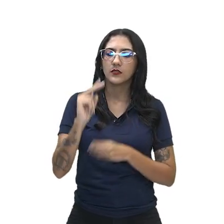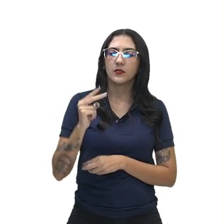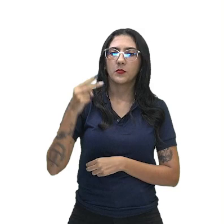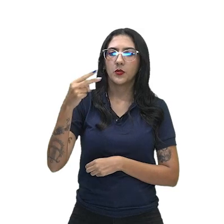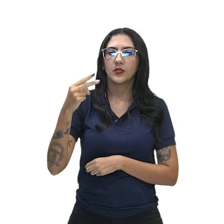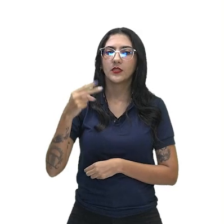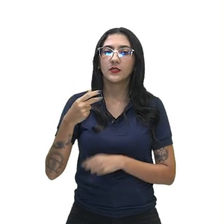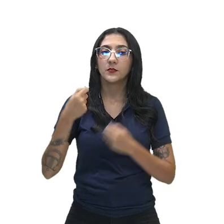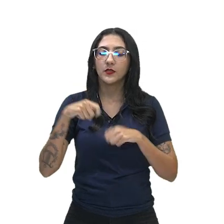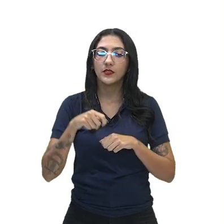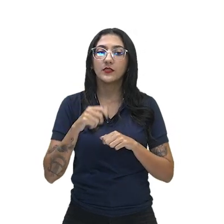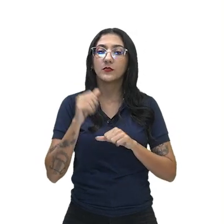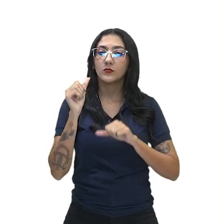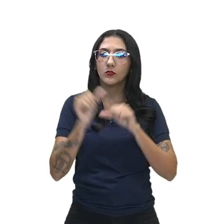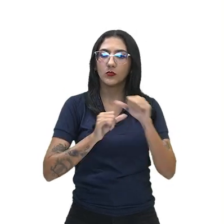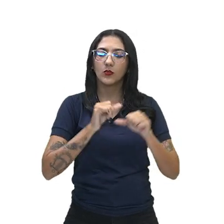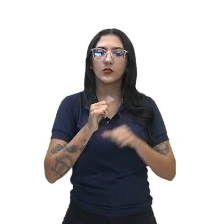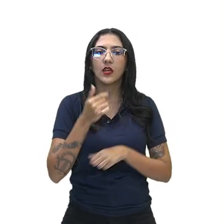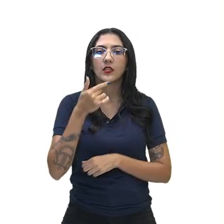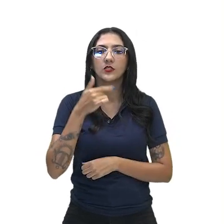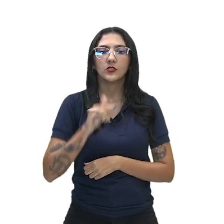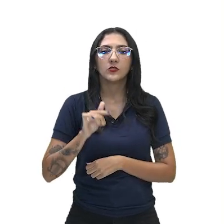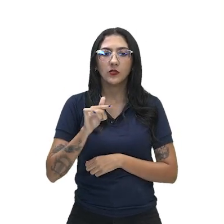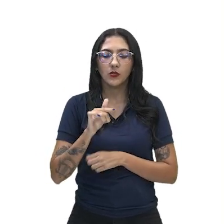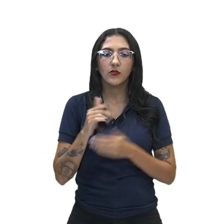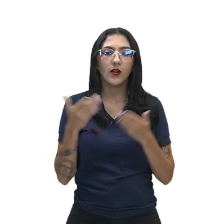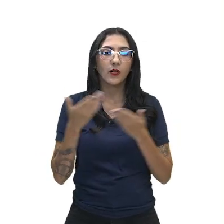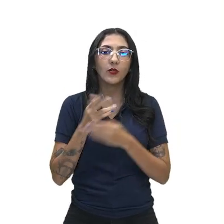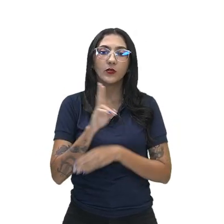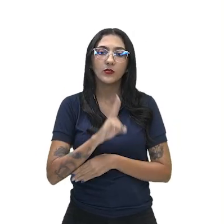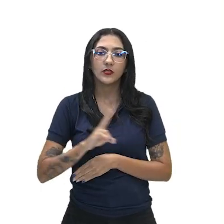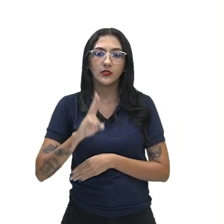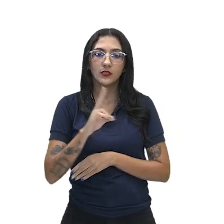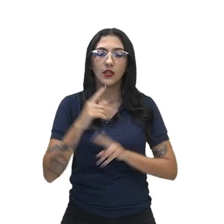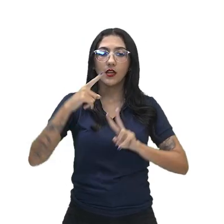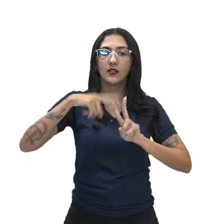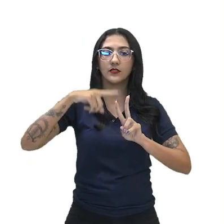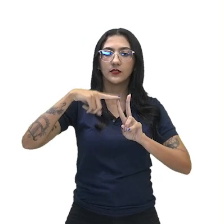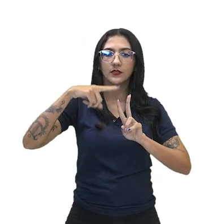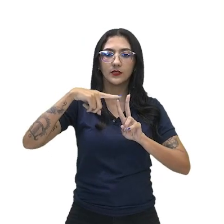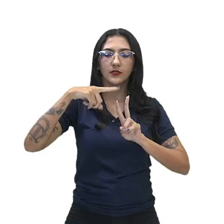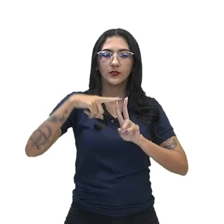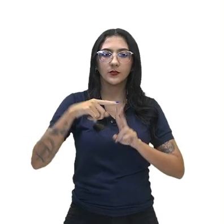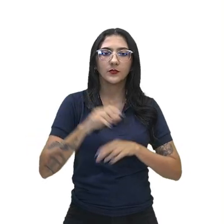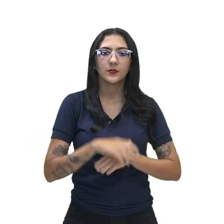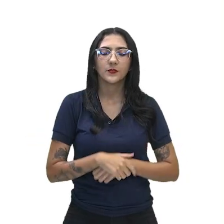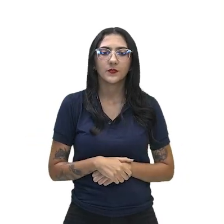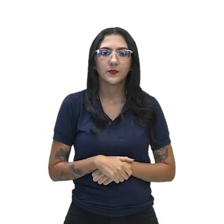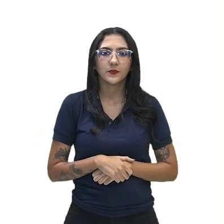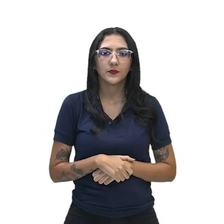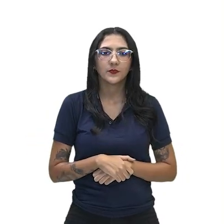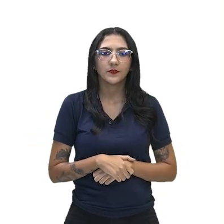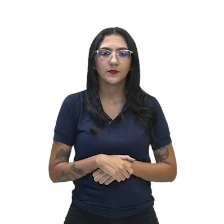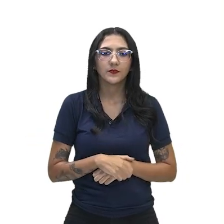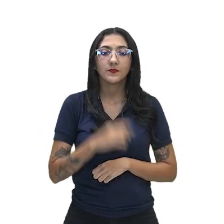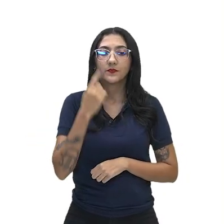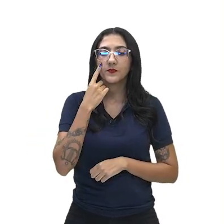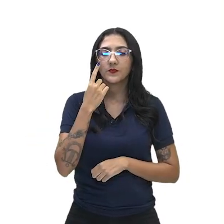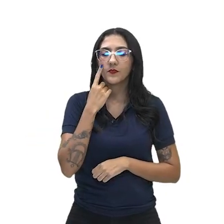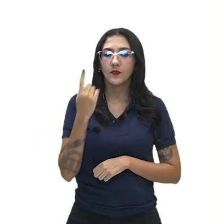vamos passar para o outro lado usando a operação inversa, vamos usar a radiciação. Vamos ficar então aqui, ó, com raiz